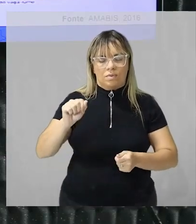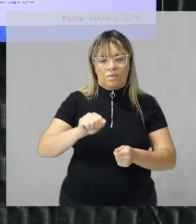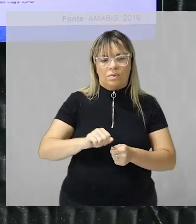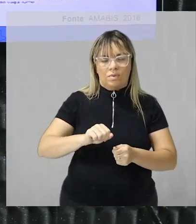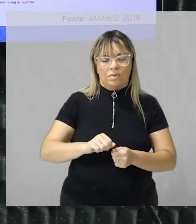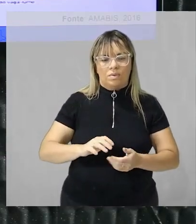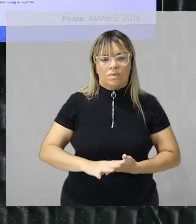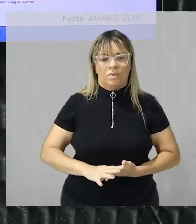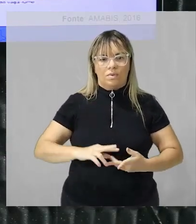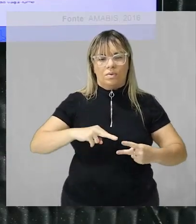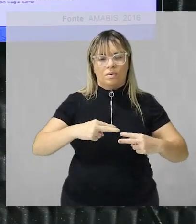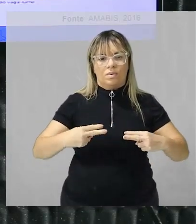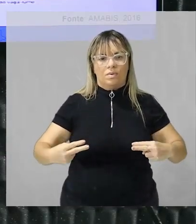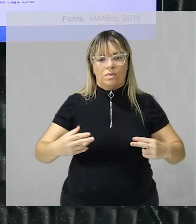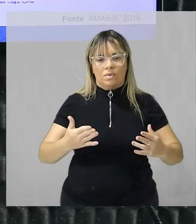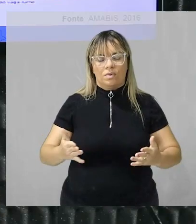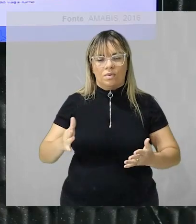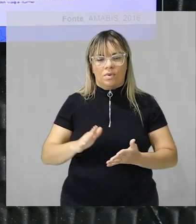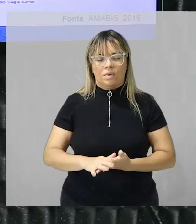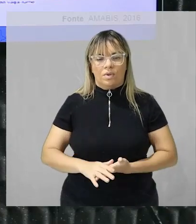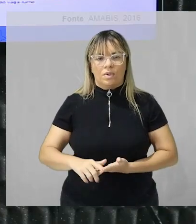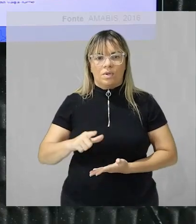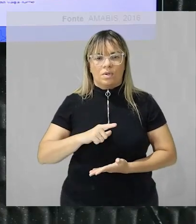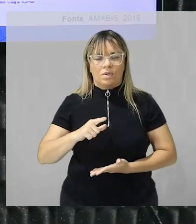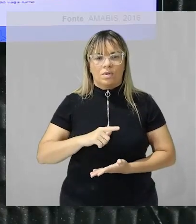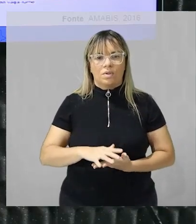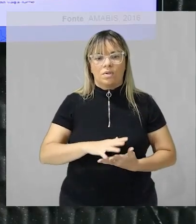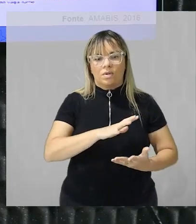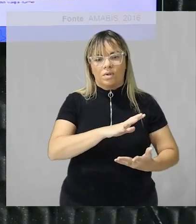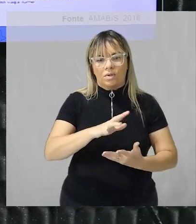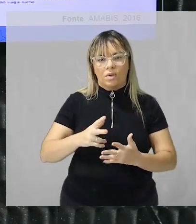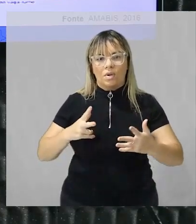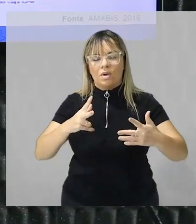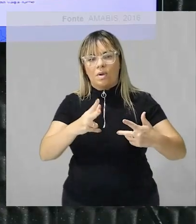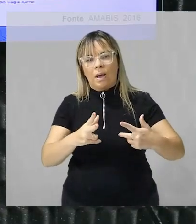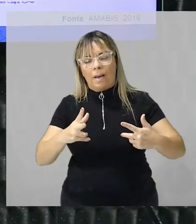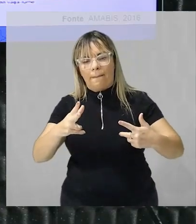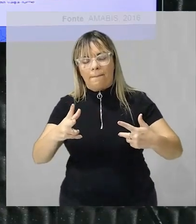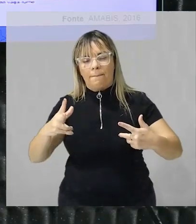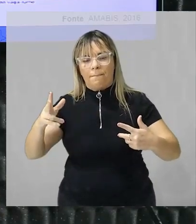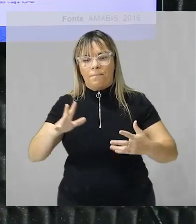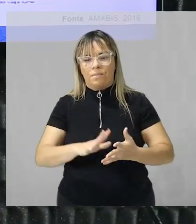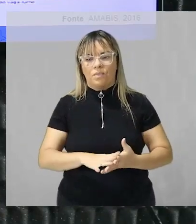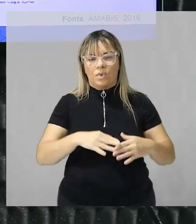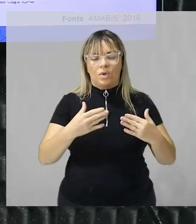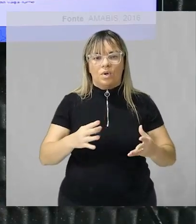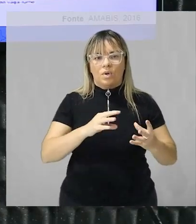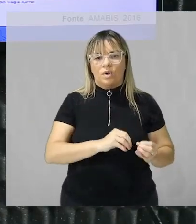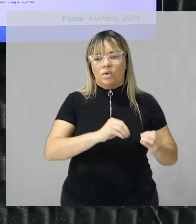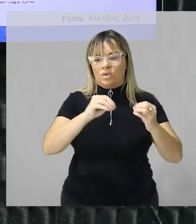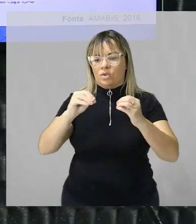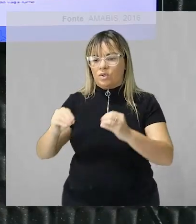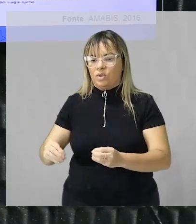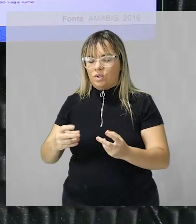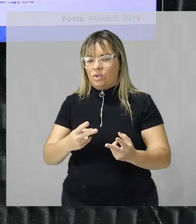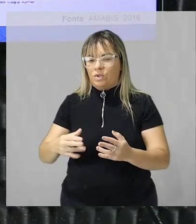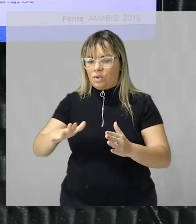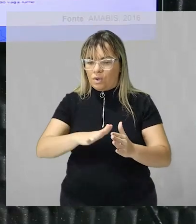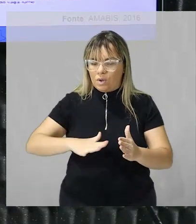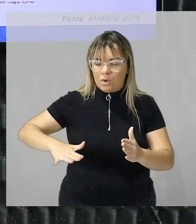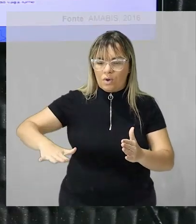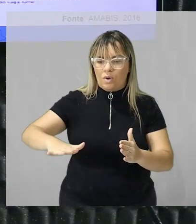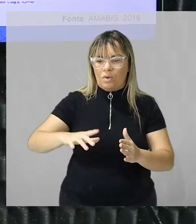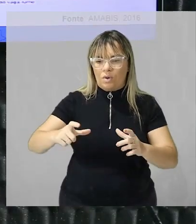O material genético que sofreu esses recortes em pontos específicos, eles são jogados no mesmo ambiente para